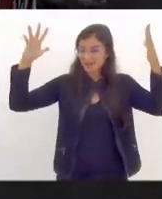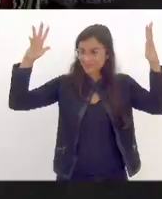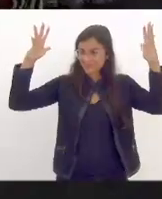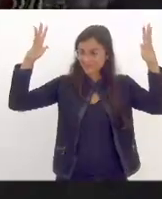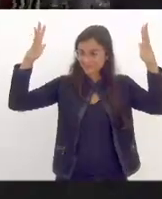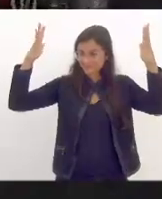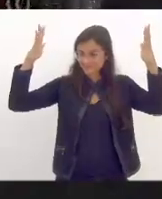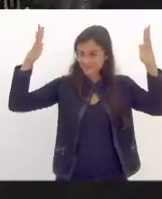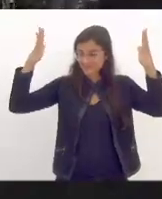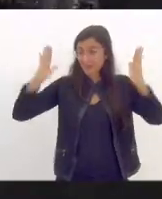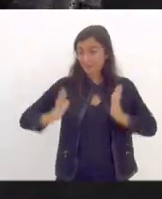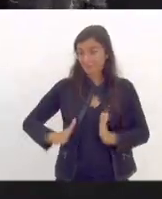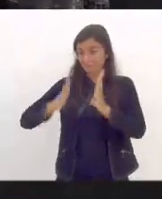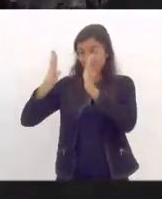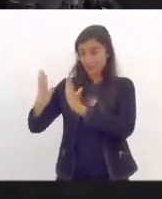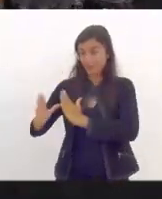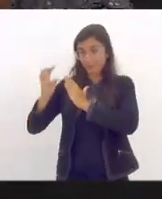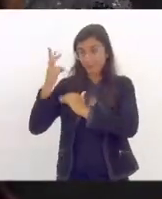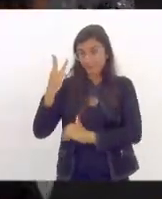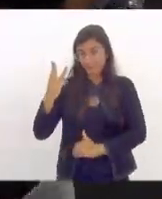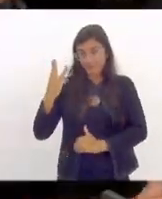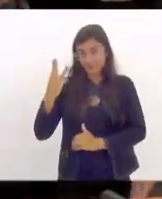para agradecer